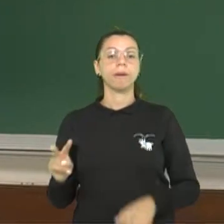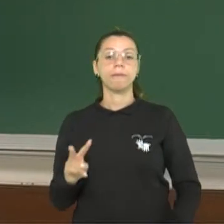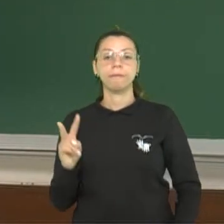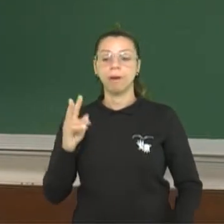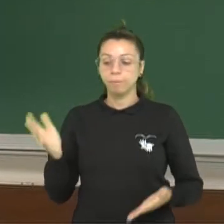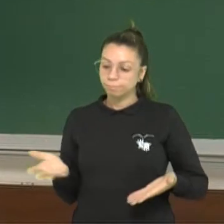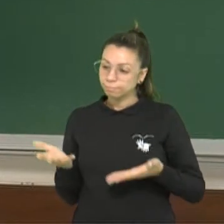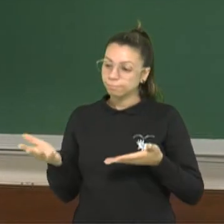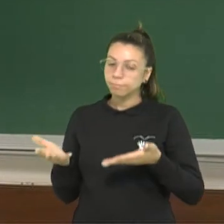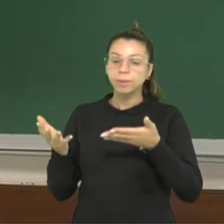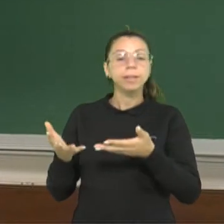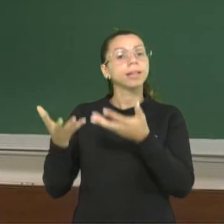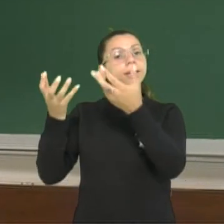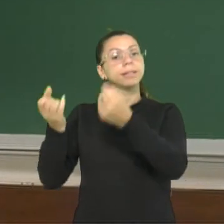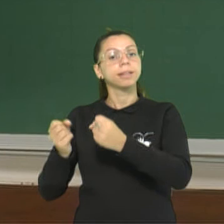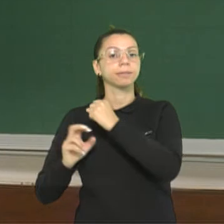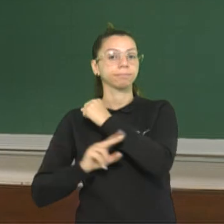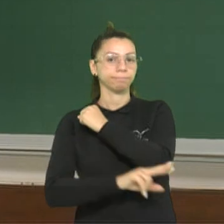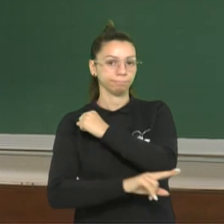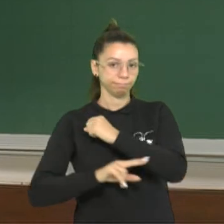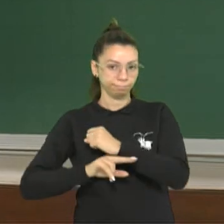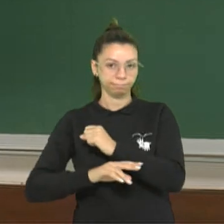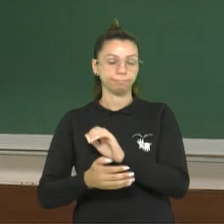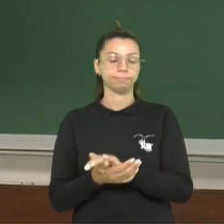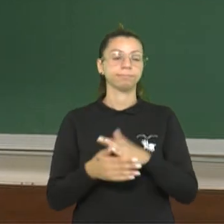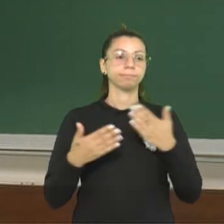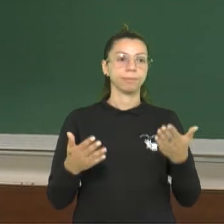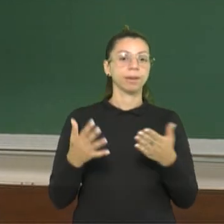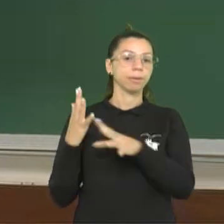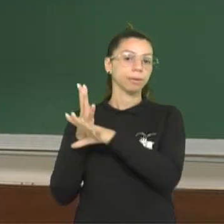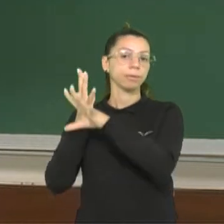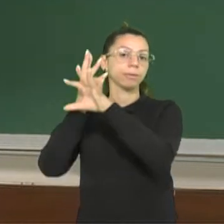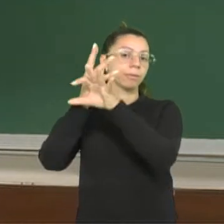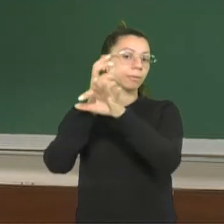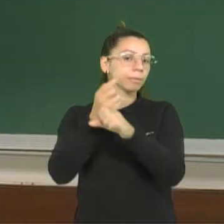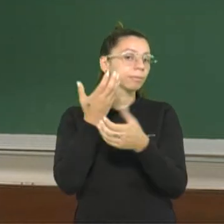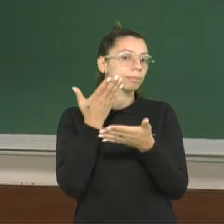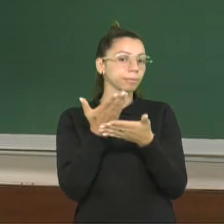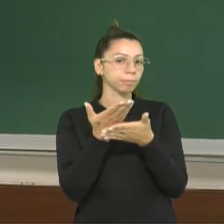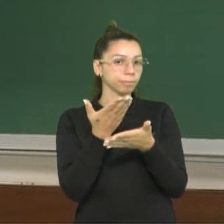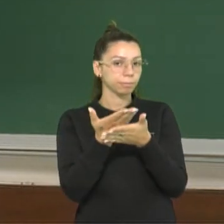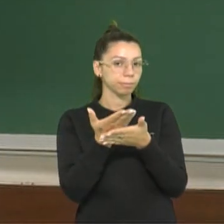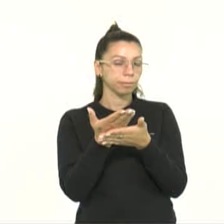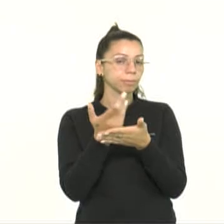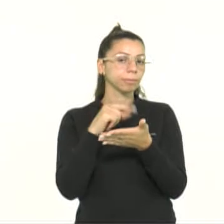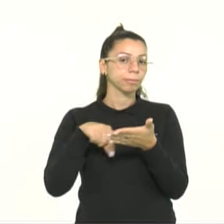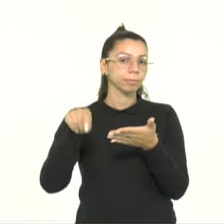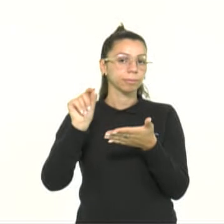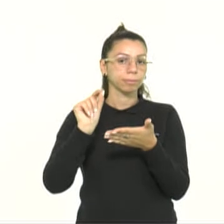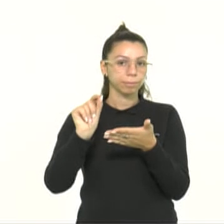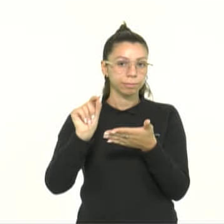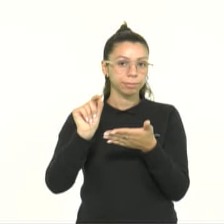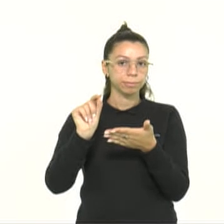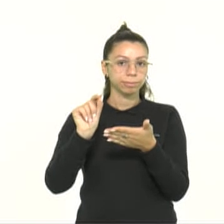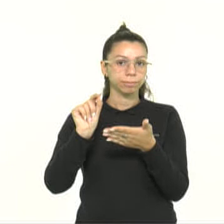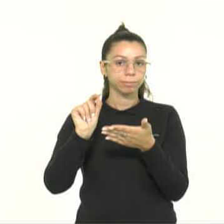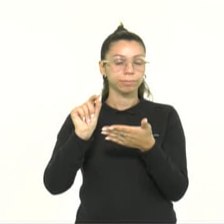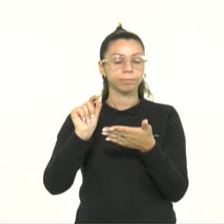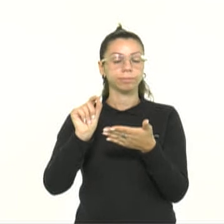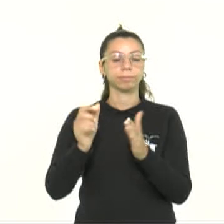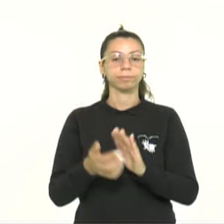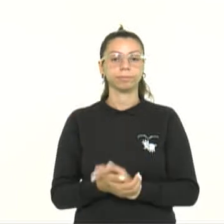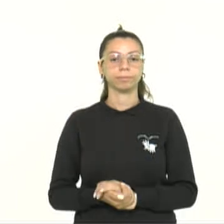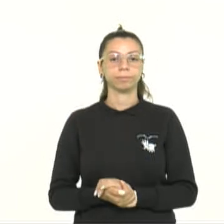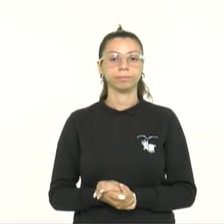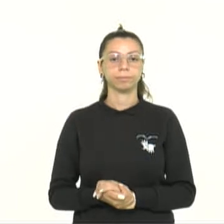aceitar la diversidade. Então, só lembrando que nós vimos hoje nessa aula, tínhamos